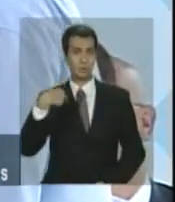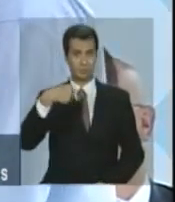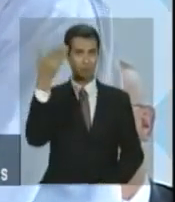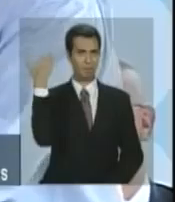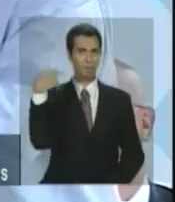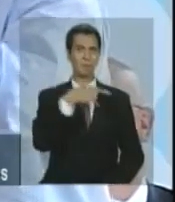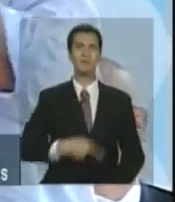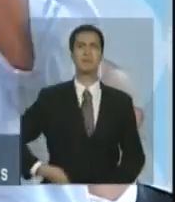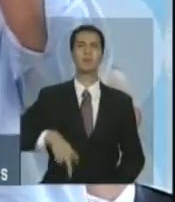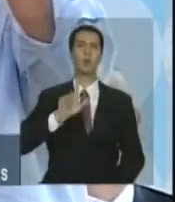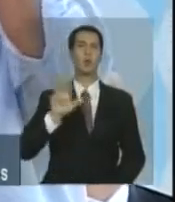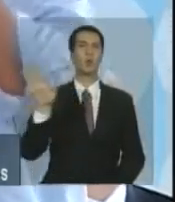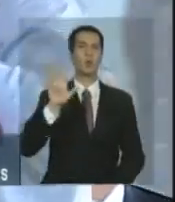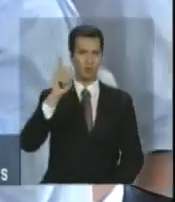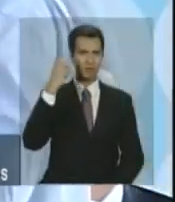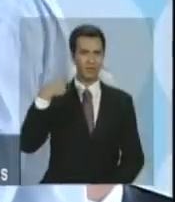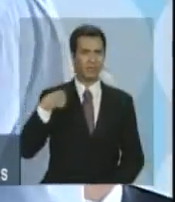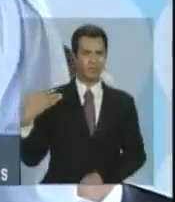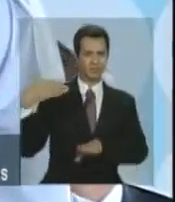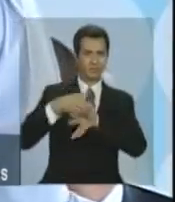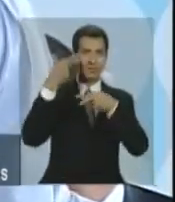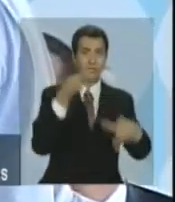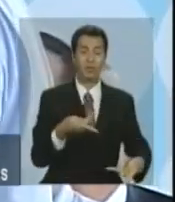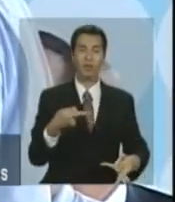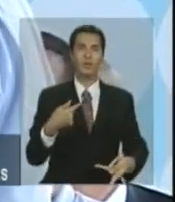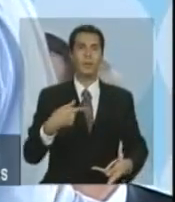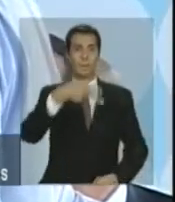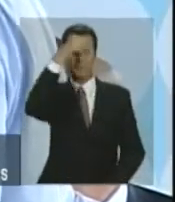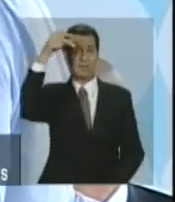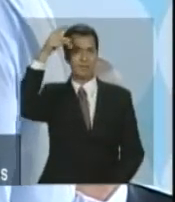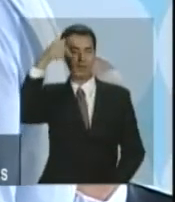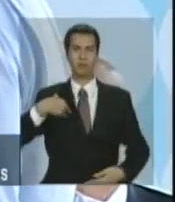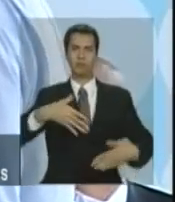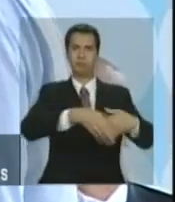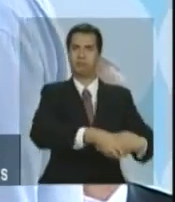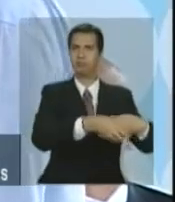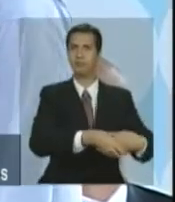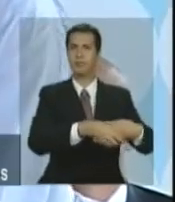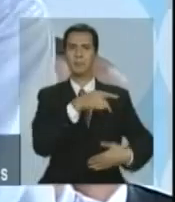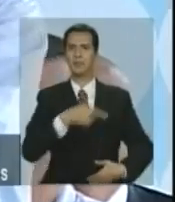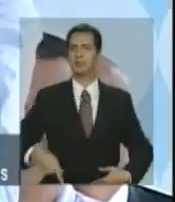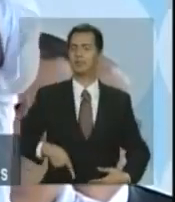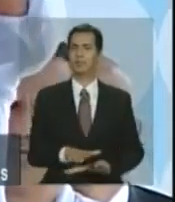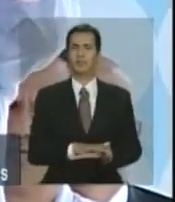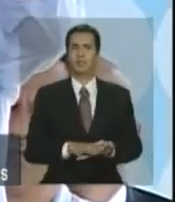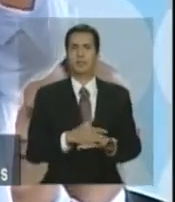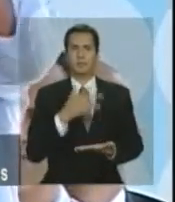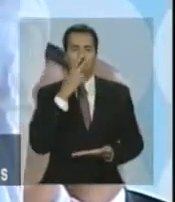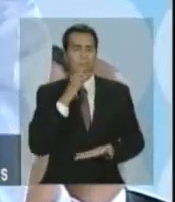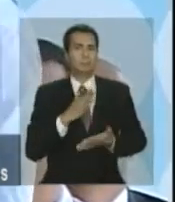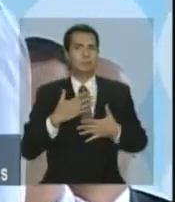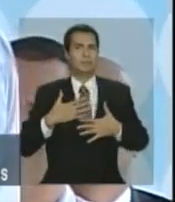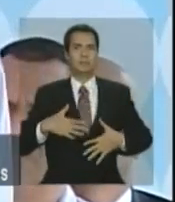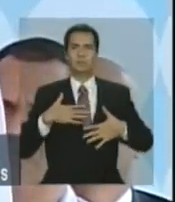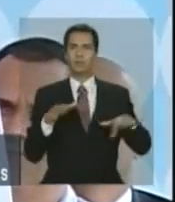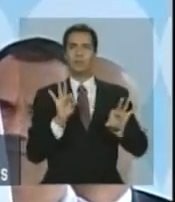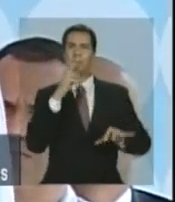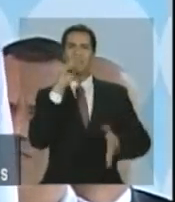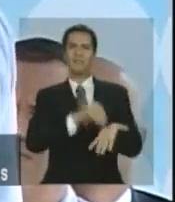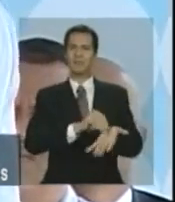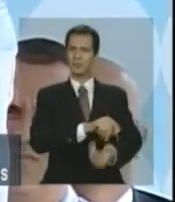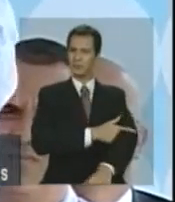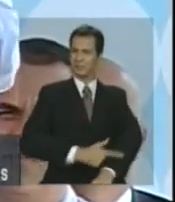e o prefeito mal tinha a dignidade de cumprimentar o presidente da República, como se ele estivesse sendo mal educado com o presidente Lula.